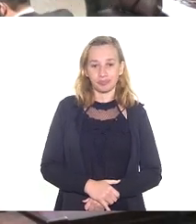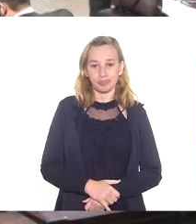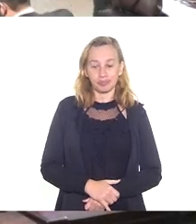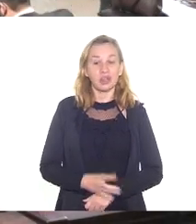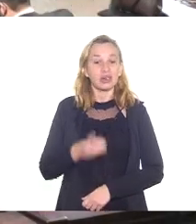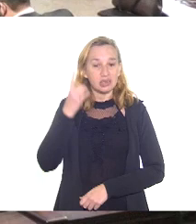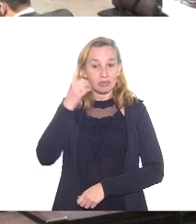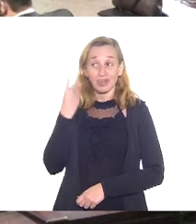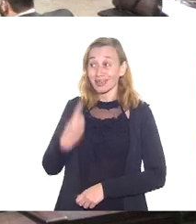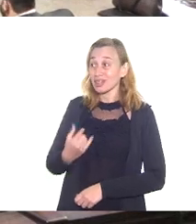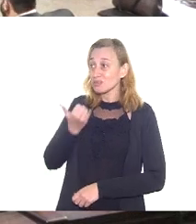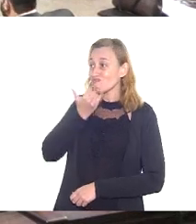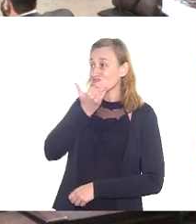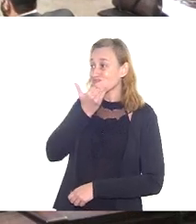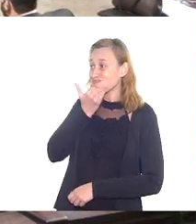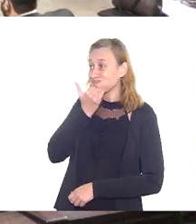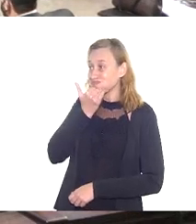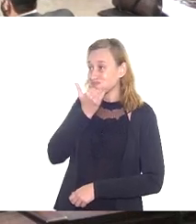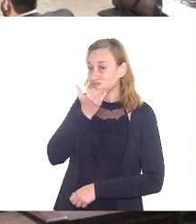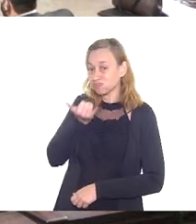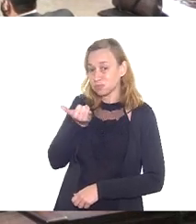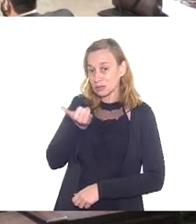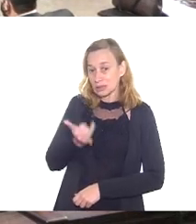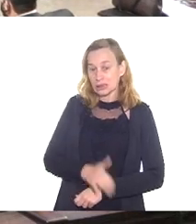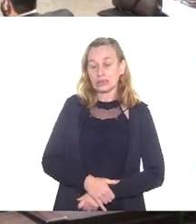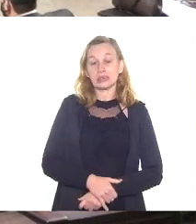Deputada Dani, perdão.